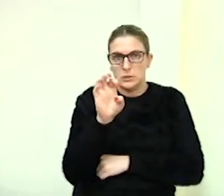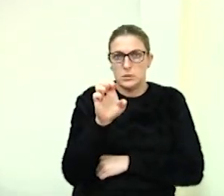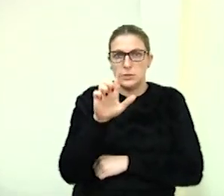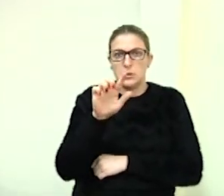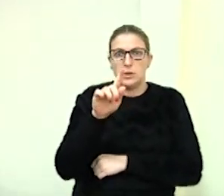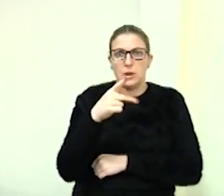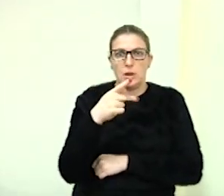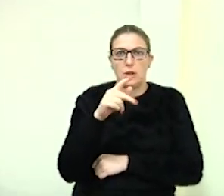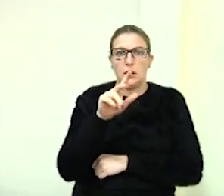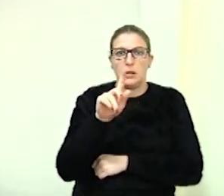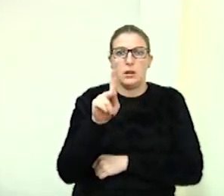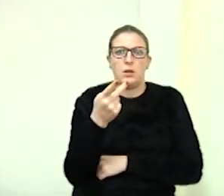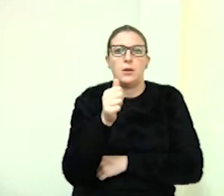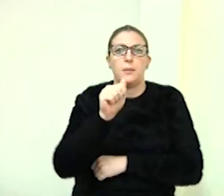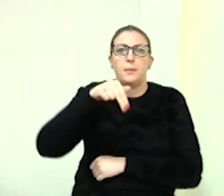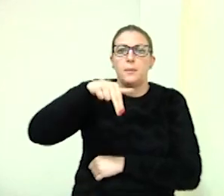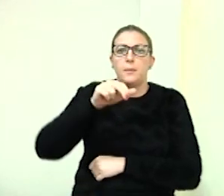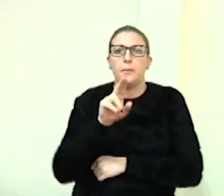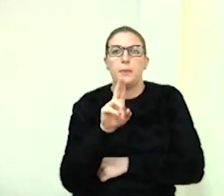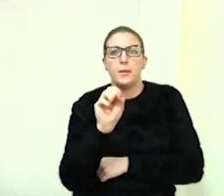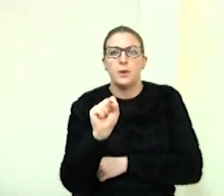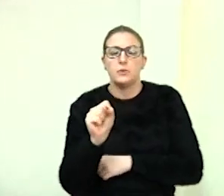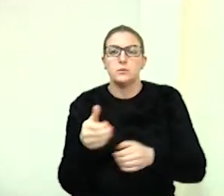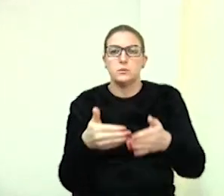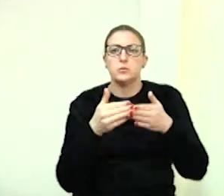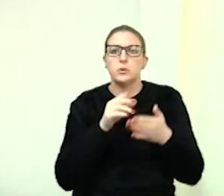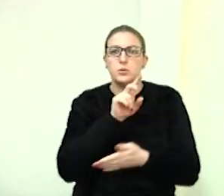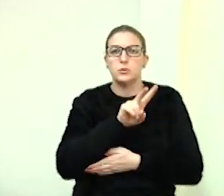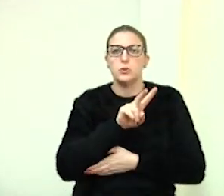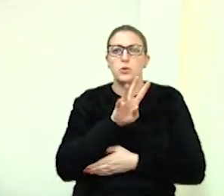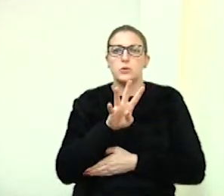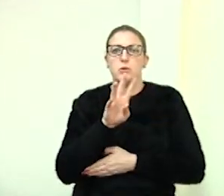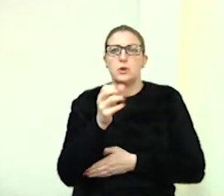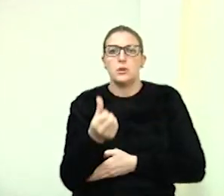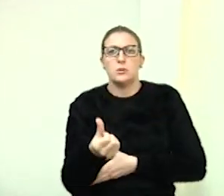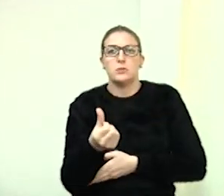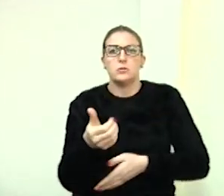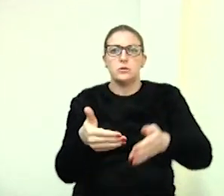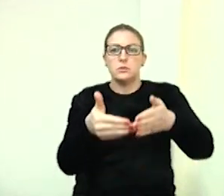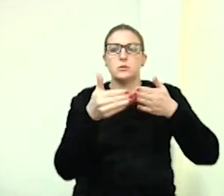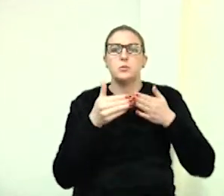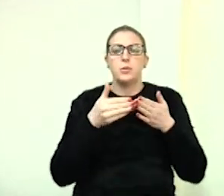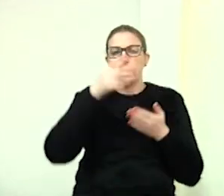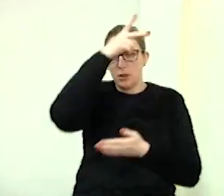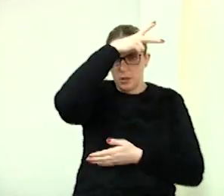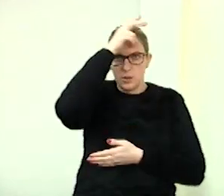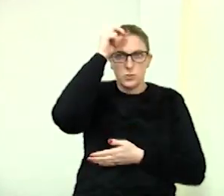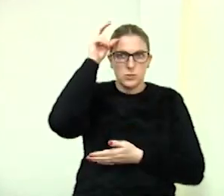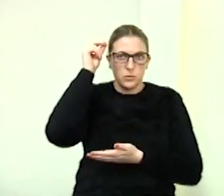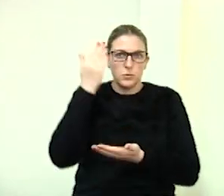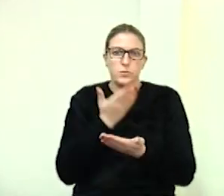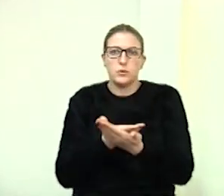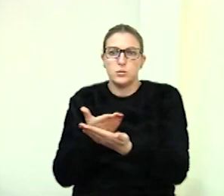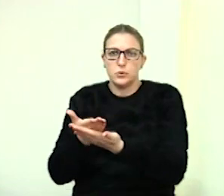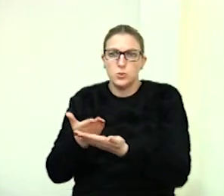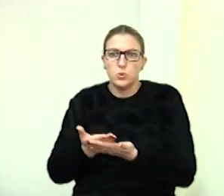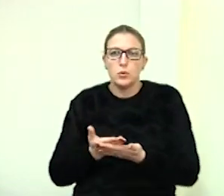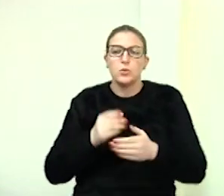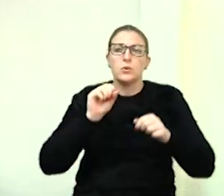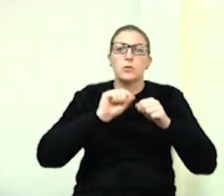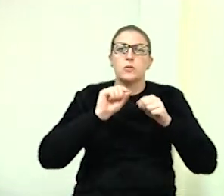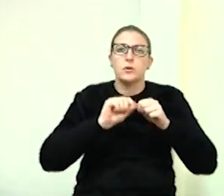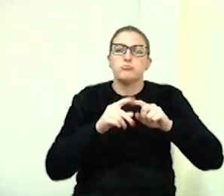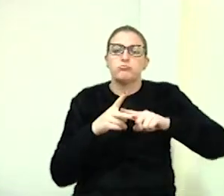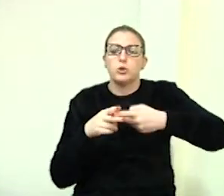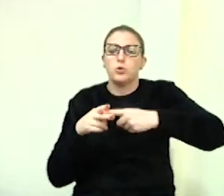Pedido de providência número 246, Sérgio Alves Bento, solicita aos órgãos competentes do Poder Executivo Municipal estudo de viabilidade que seja feito